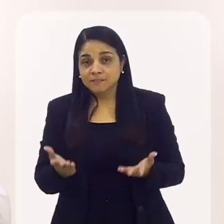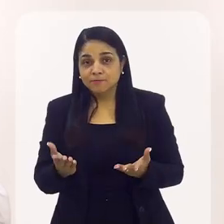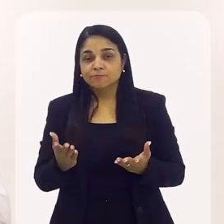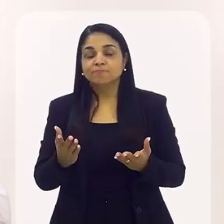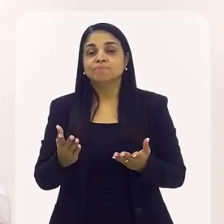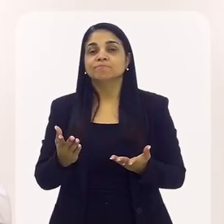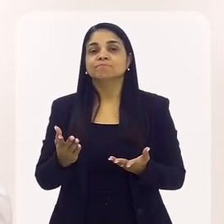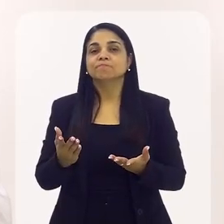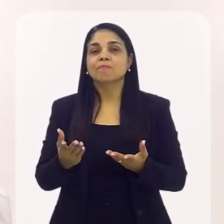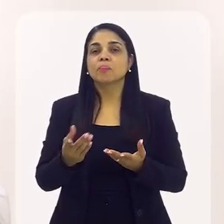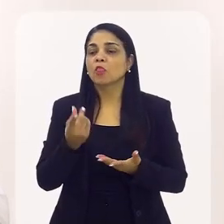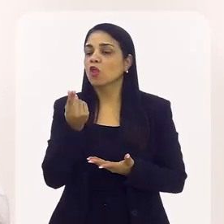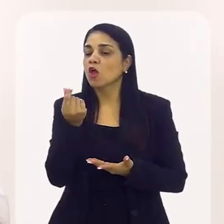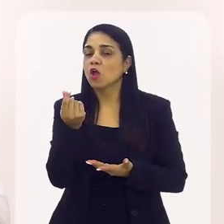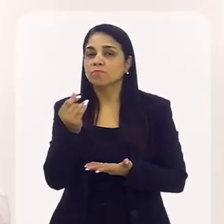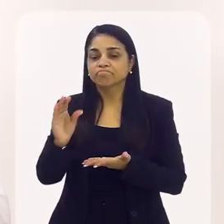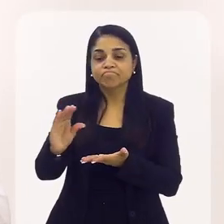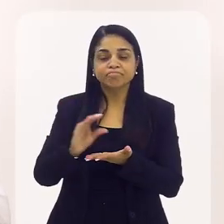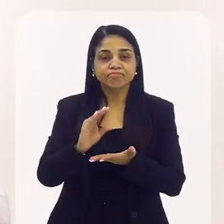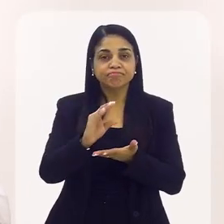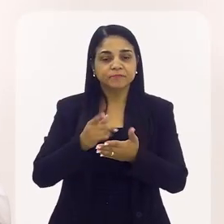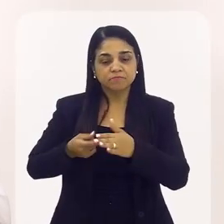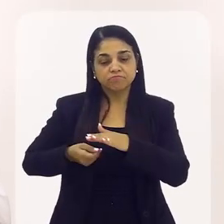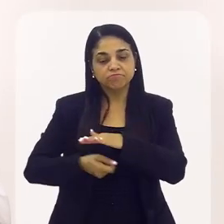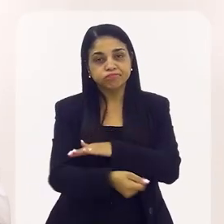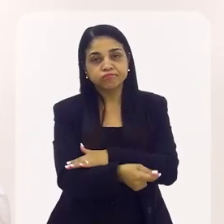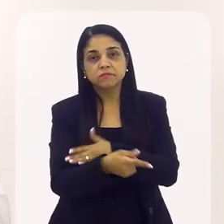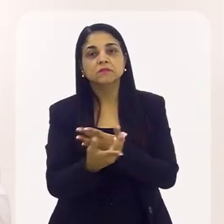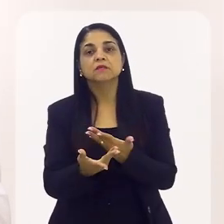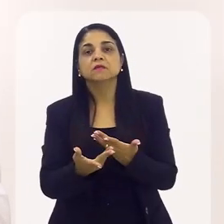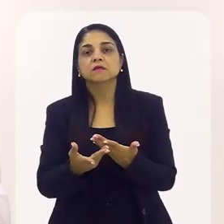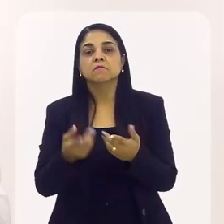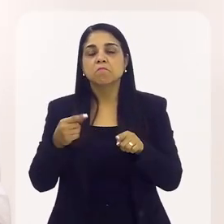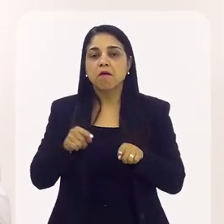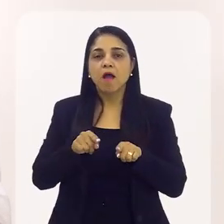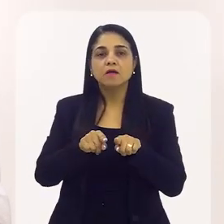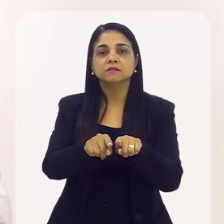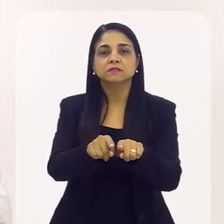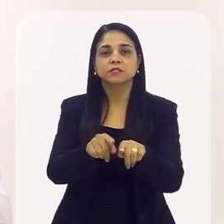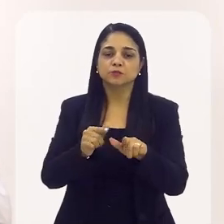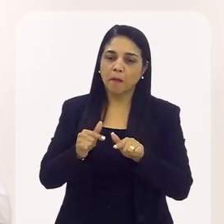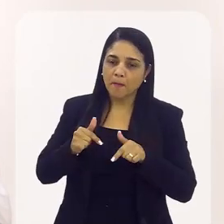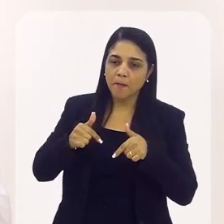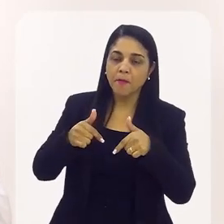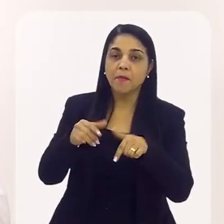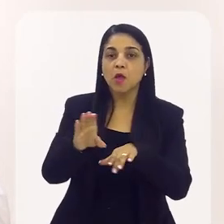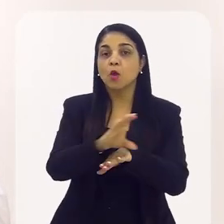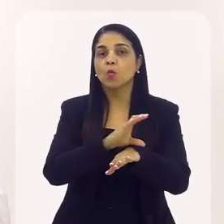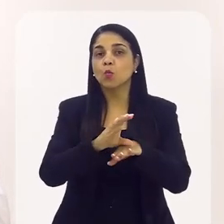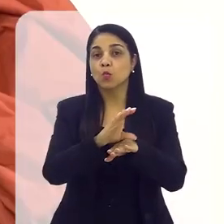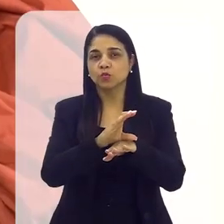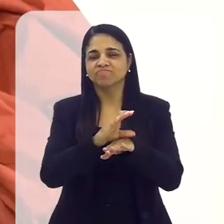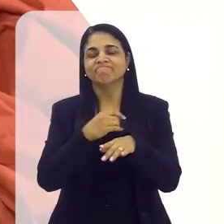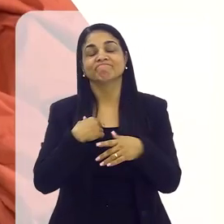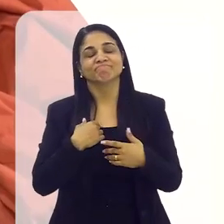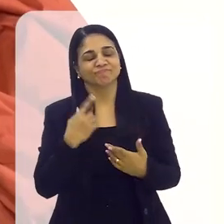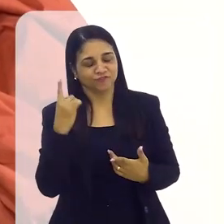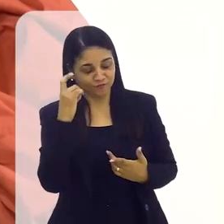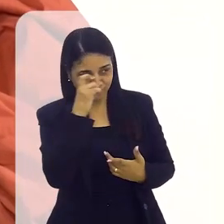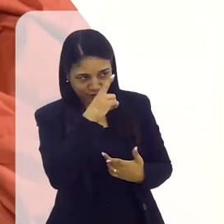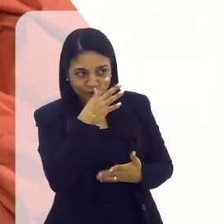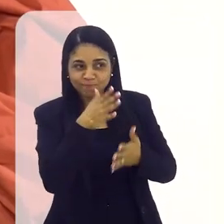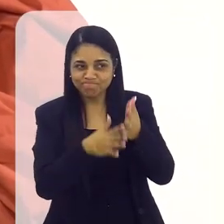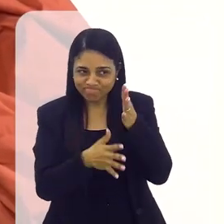E captar recursos, parceiros para poder executar esses cursos? É